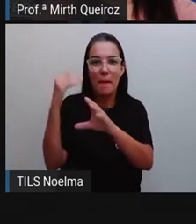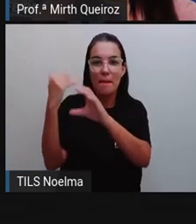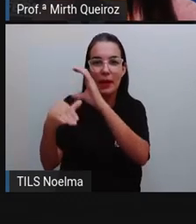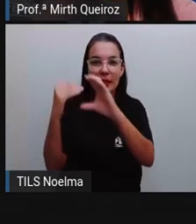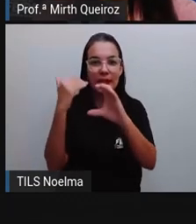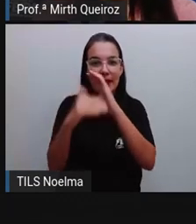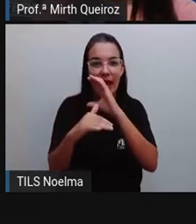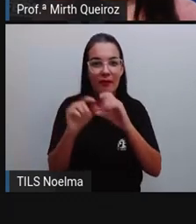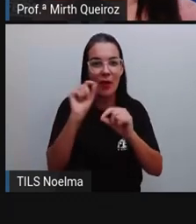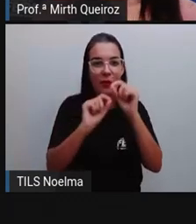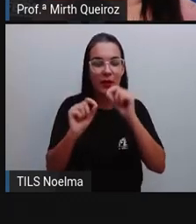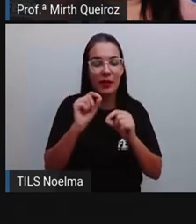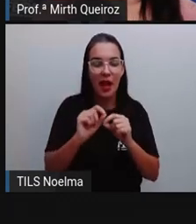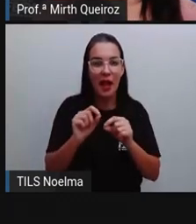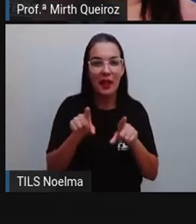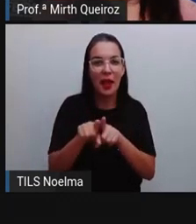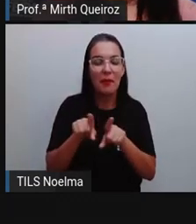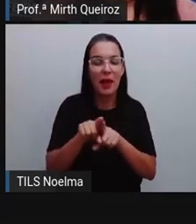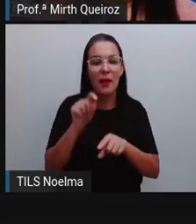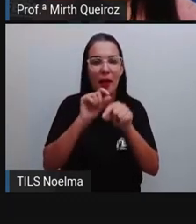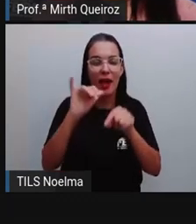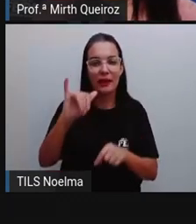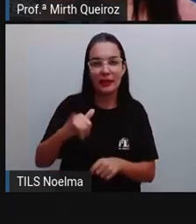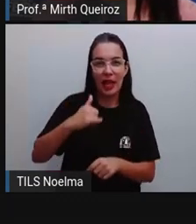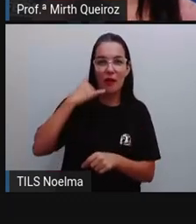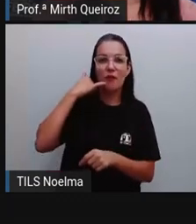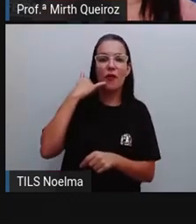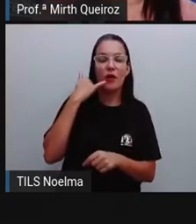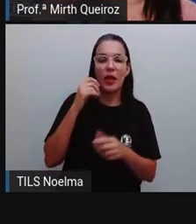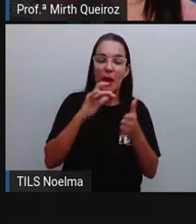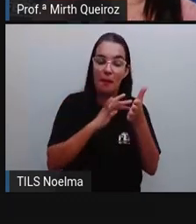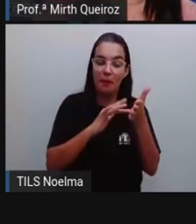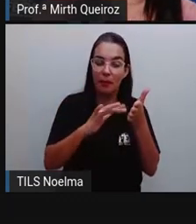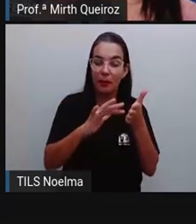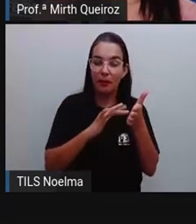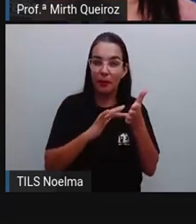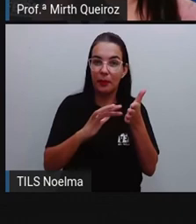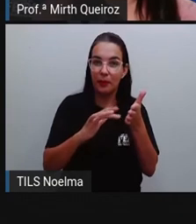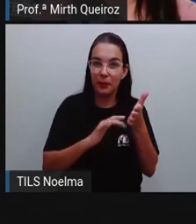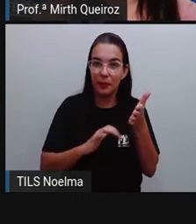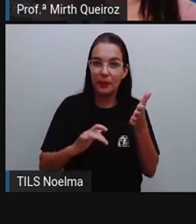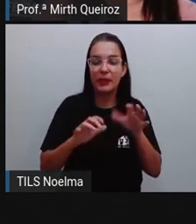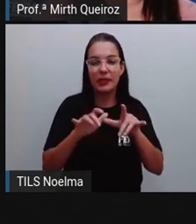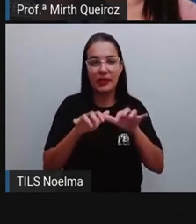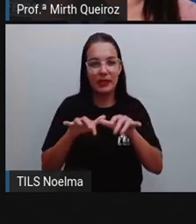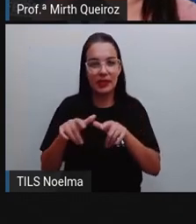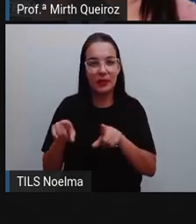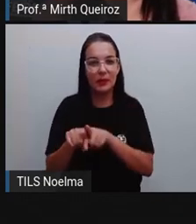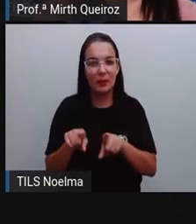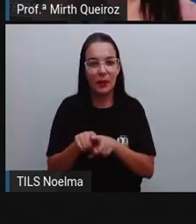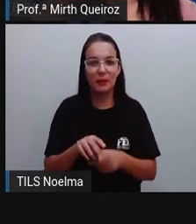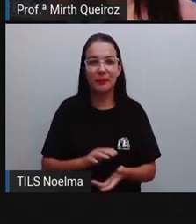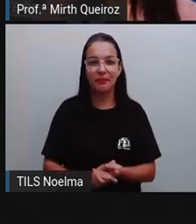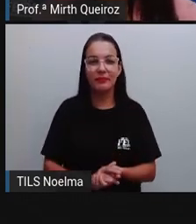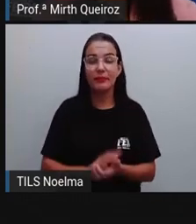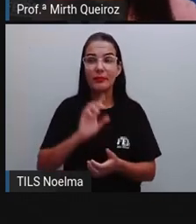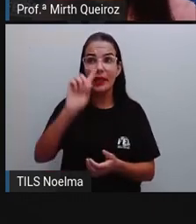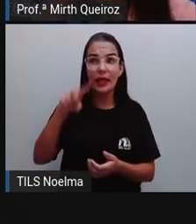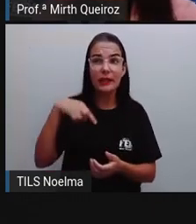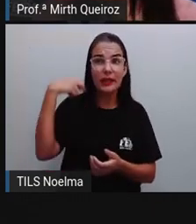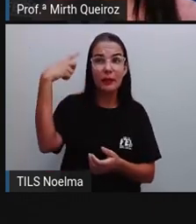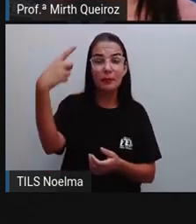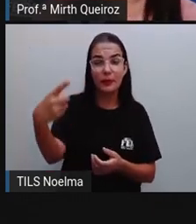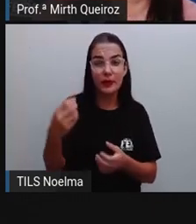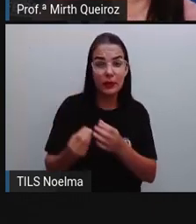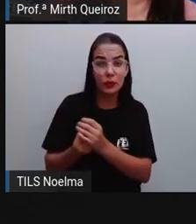de texto e áudio, né, que poderia, neste caso, esses textos serem impressos. E mais